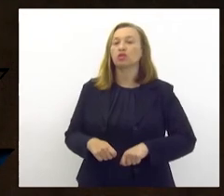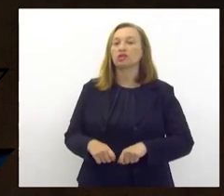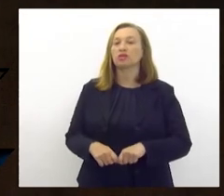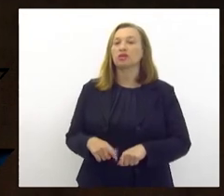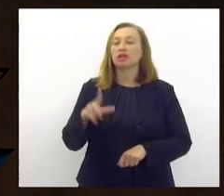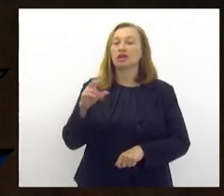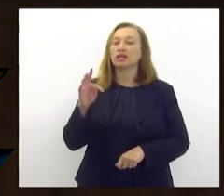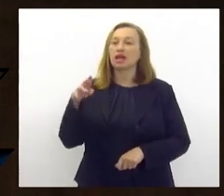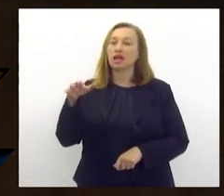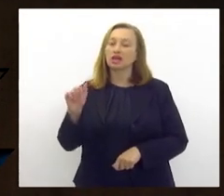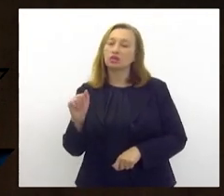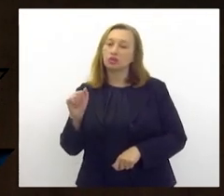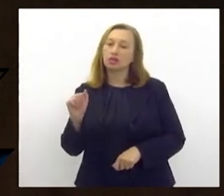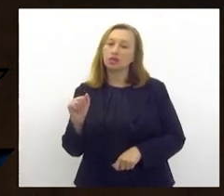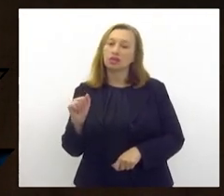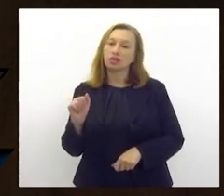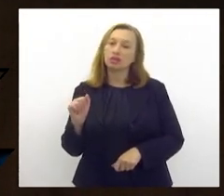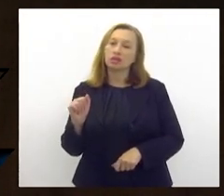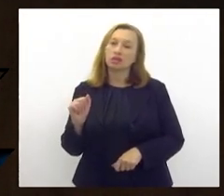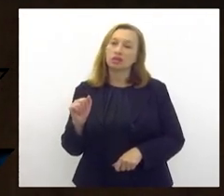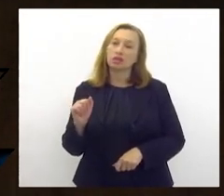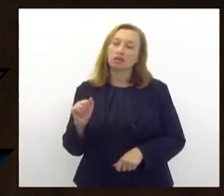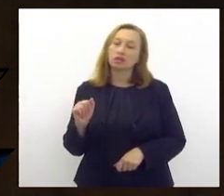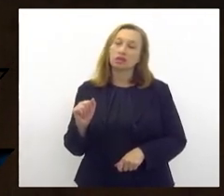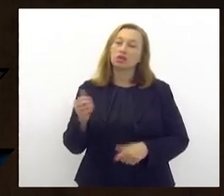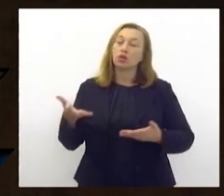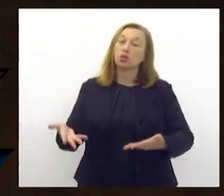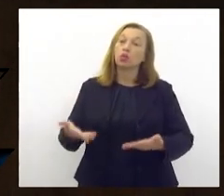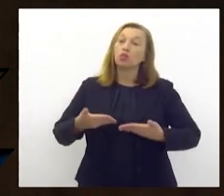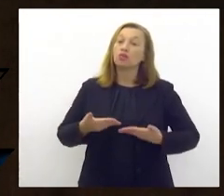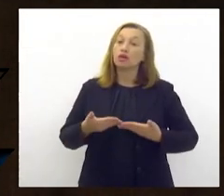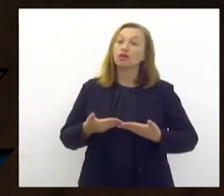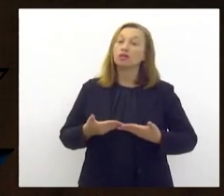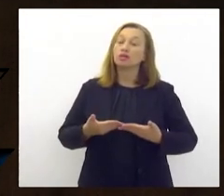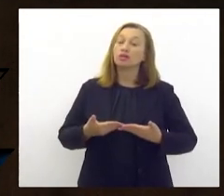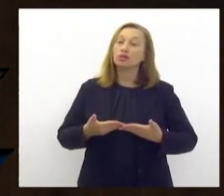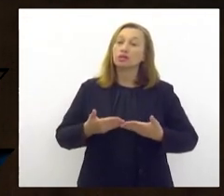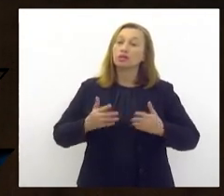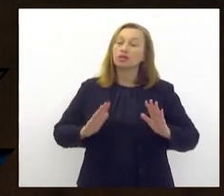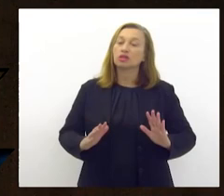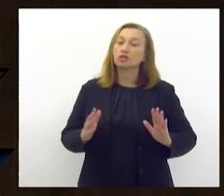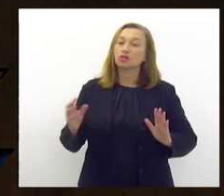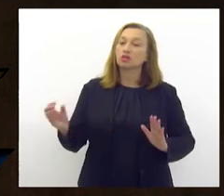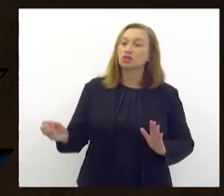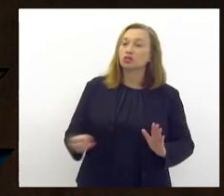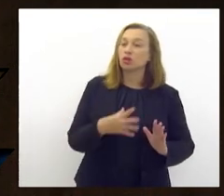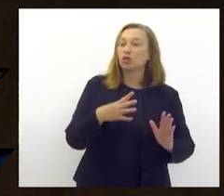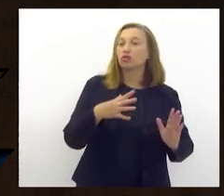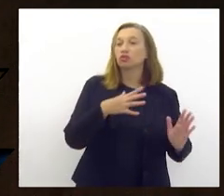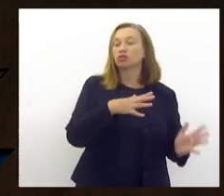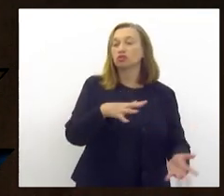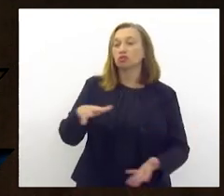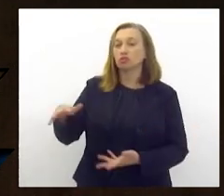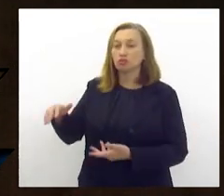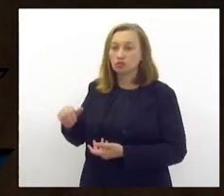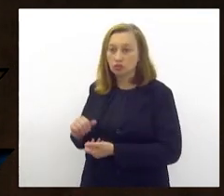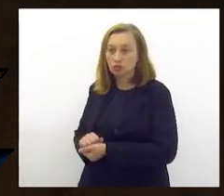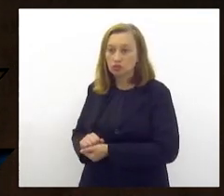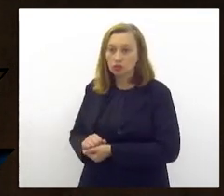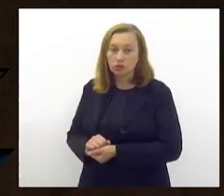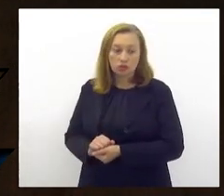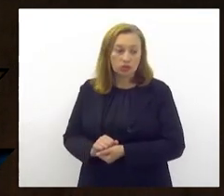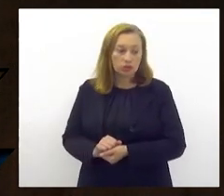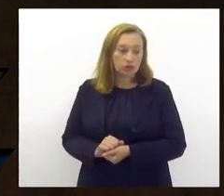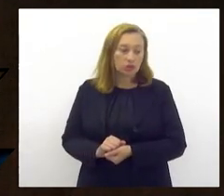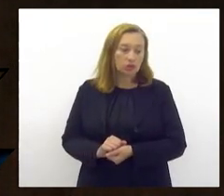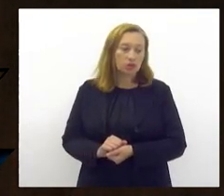literatura tece de nos convidar para participarmos de novos universos, de novos mundos. Essa